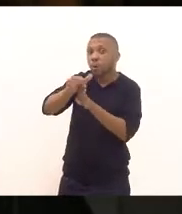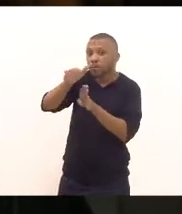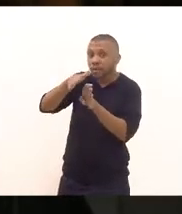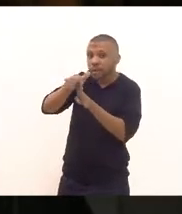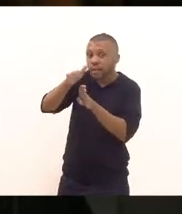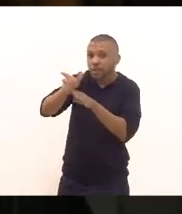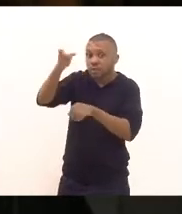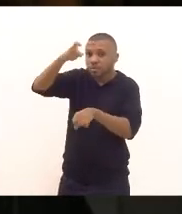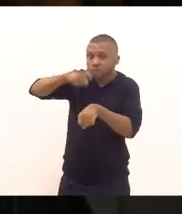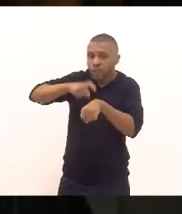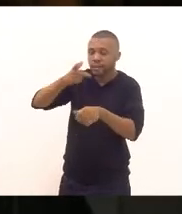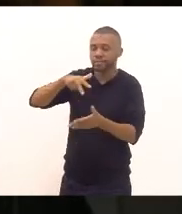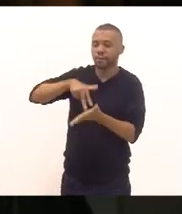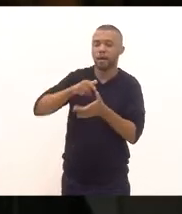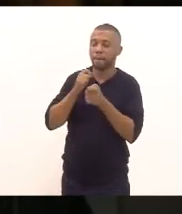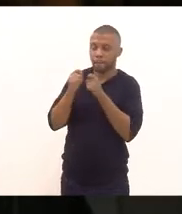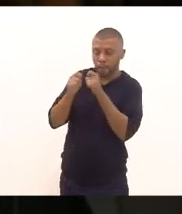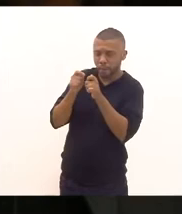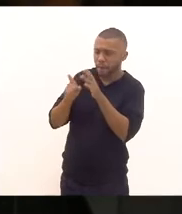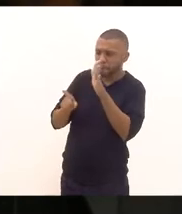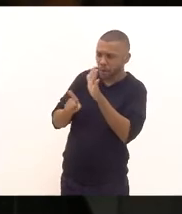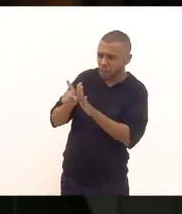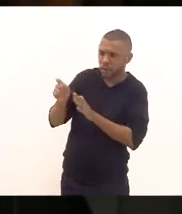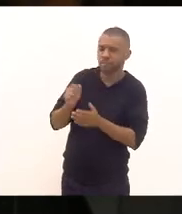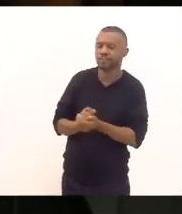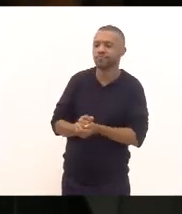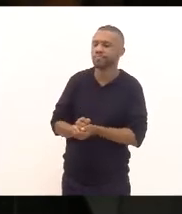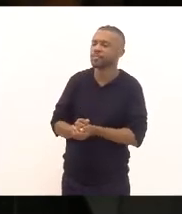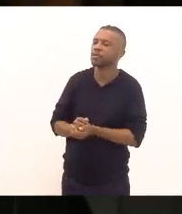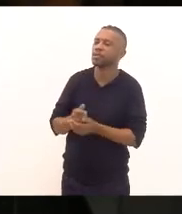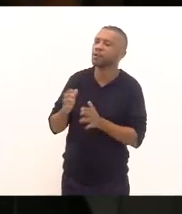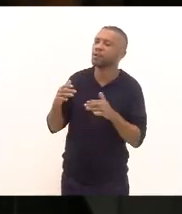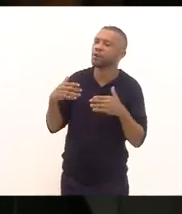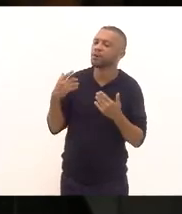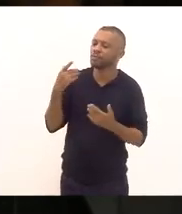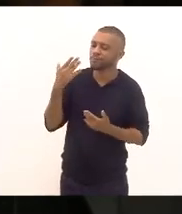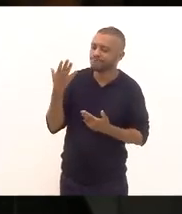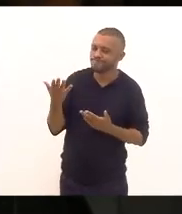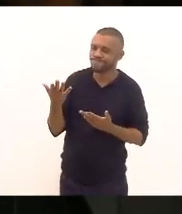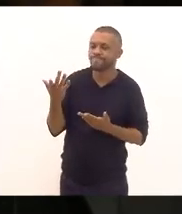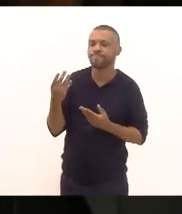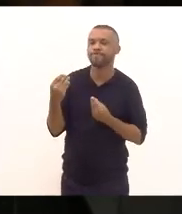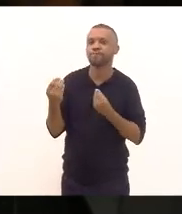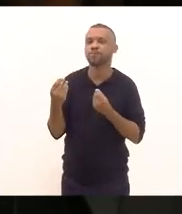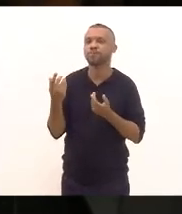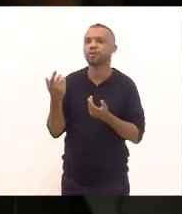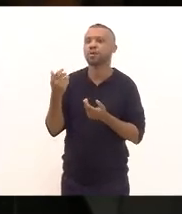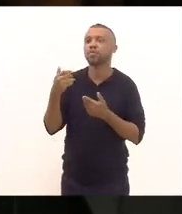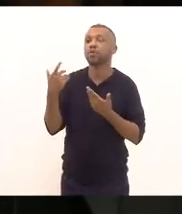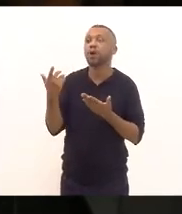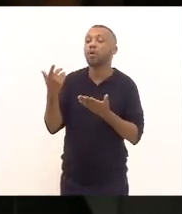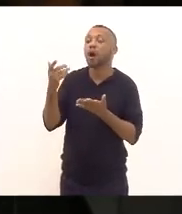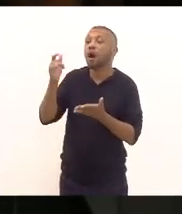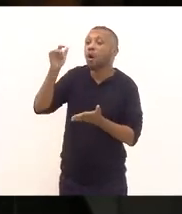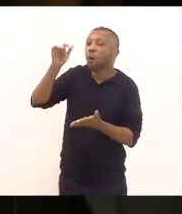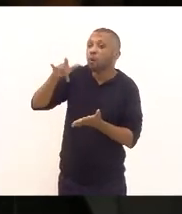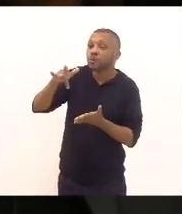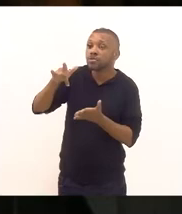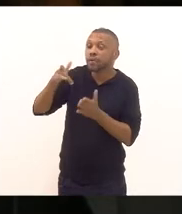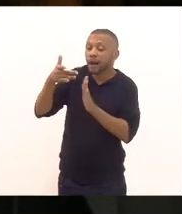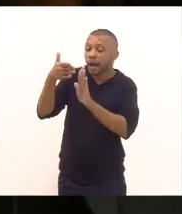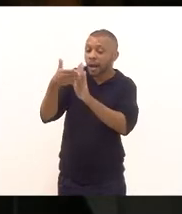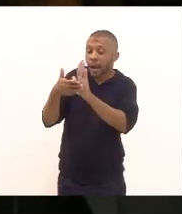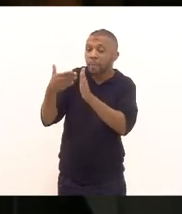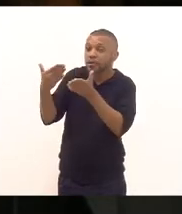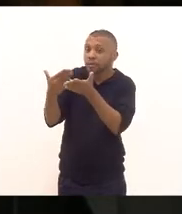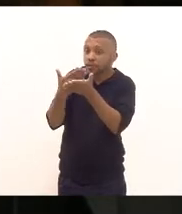sabatinado eu perguntei qual era o último da última capa de livro que ele tinha lido